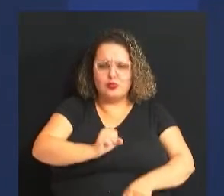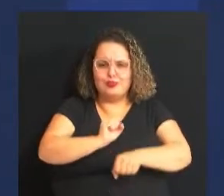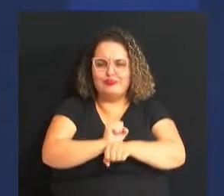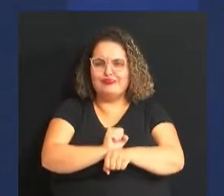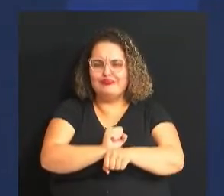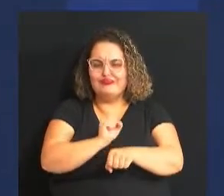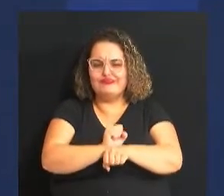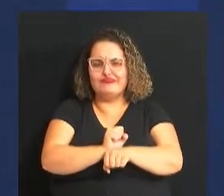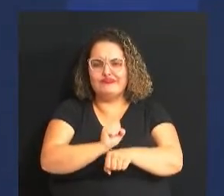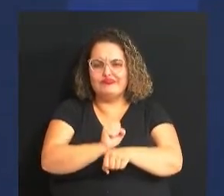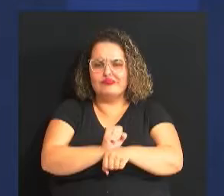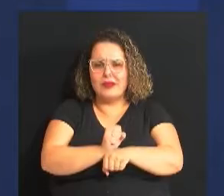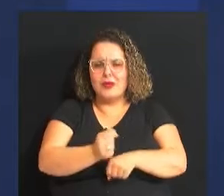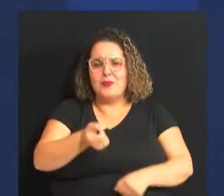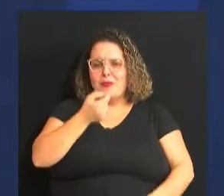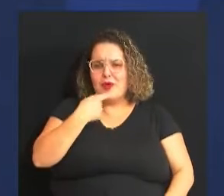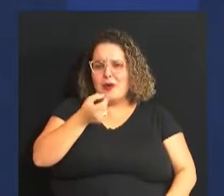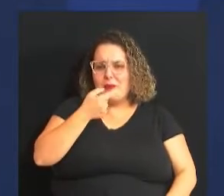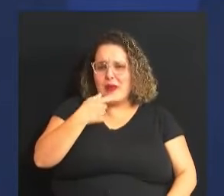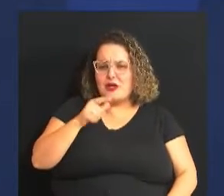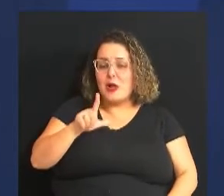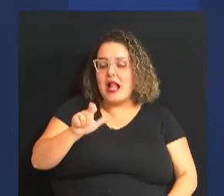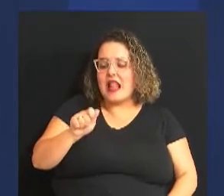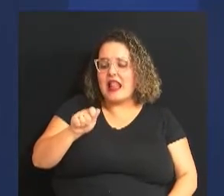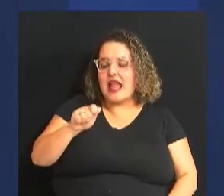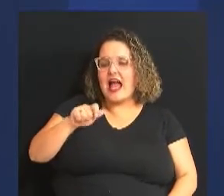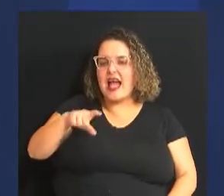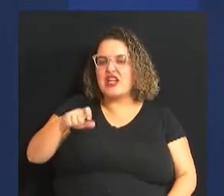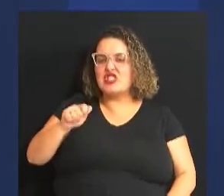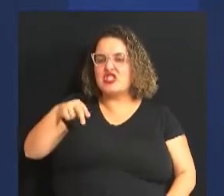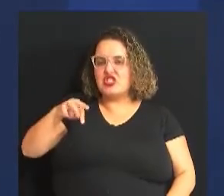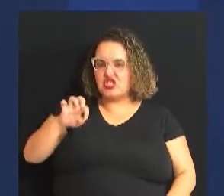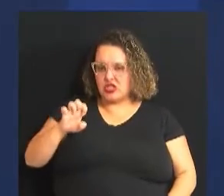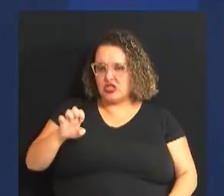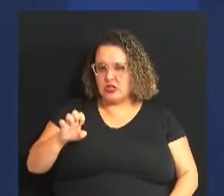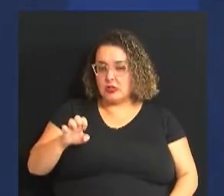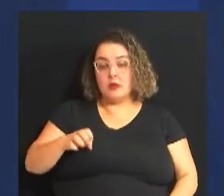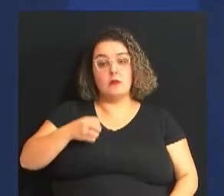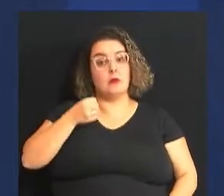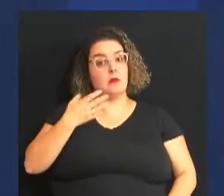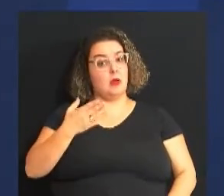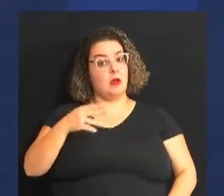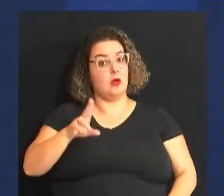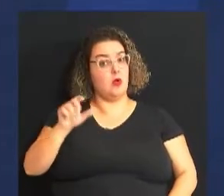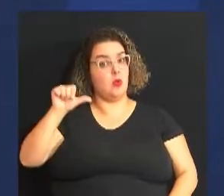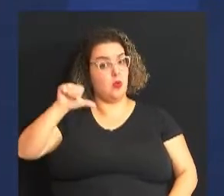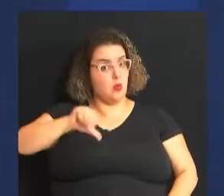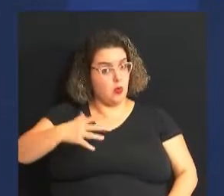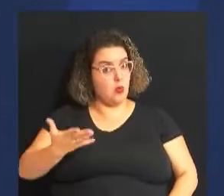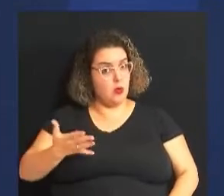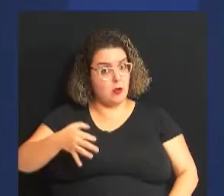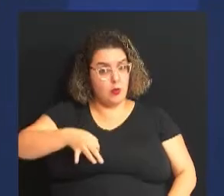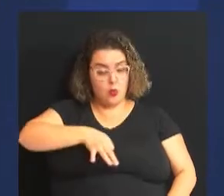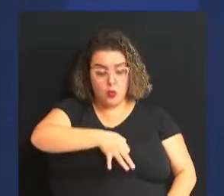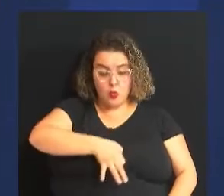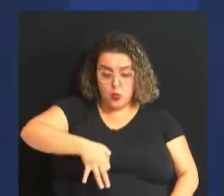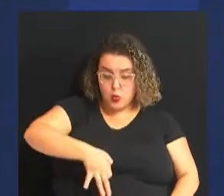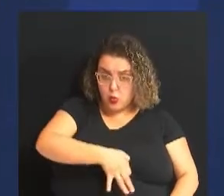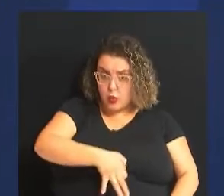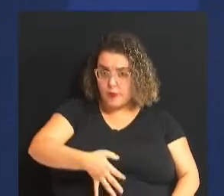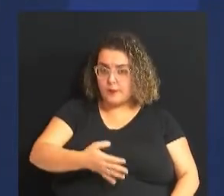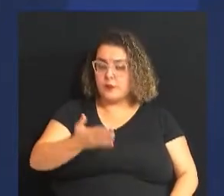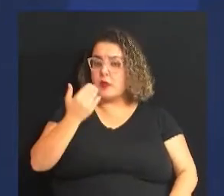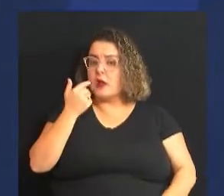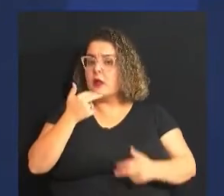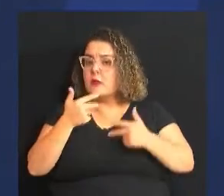de tomar laxante quase todos os dias, será que isso faz bem ou mal para o seu intestino?